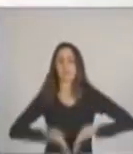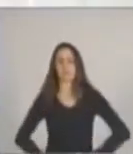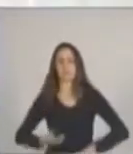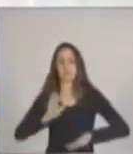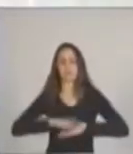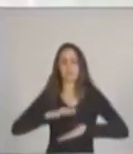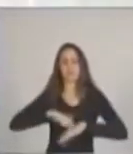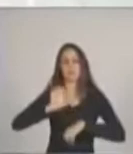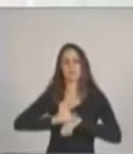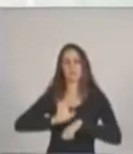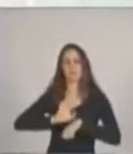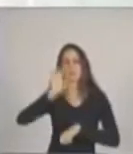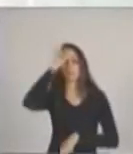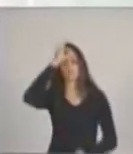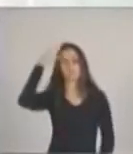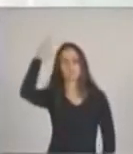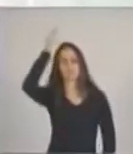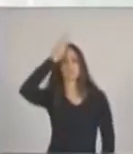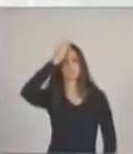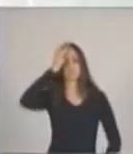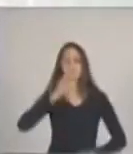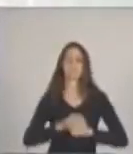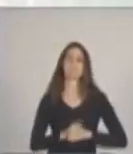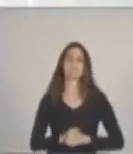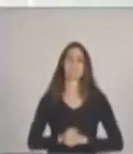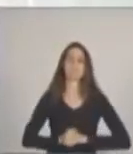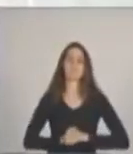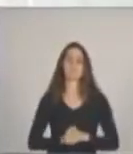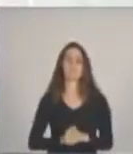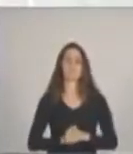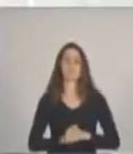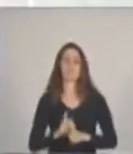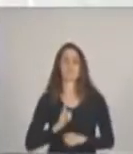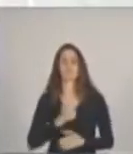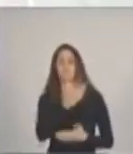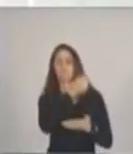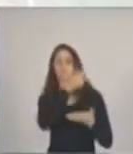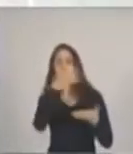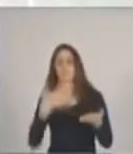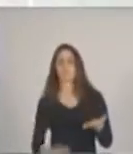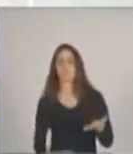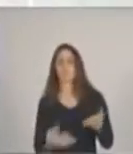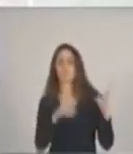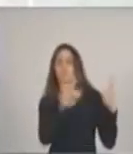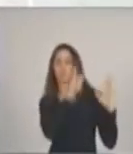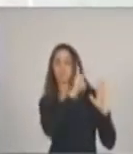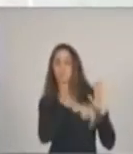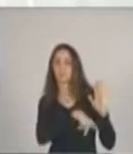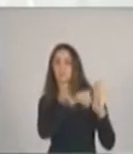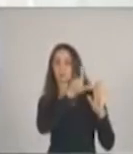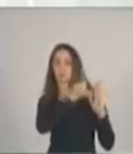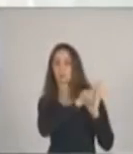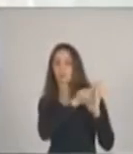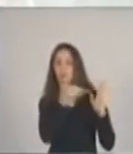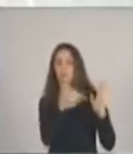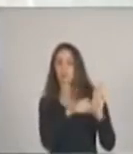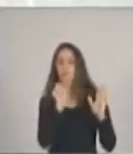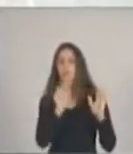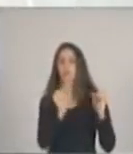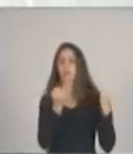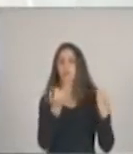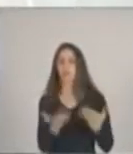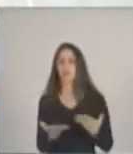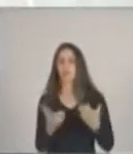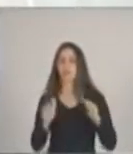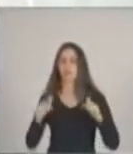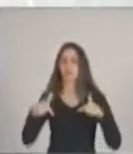Espírito Santo. Então vamos lá, vou fazer, eu sou relator da matéria. O projeto de lei visa a implementação de